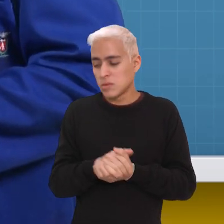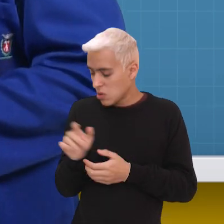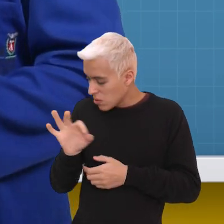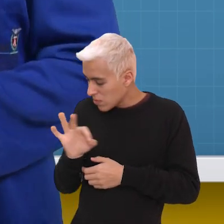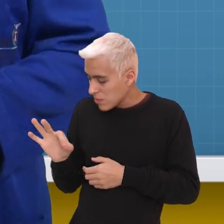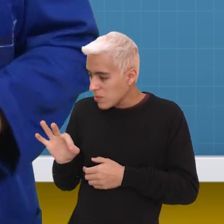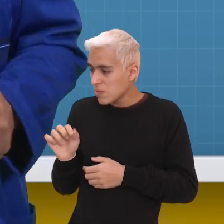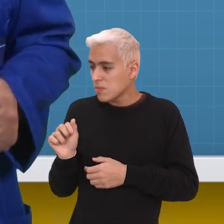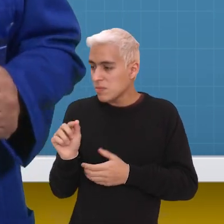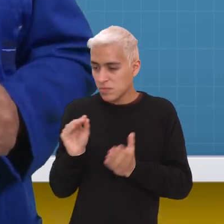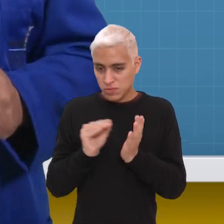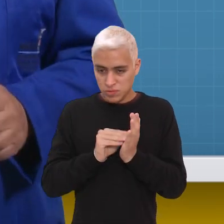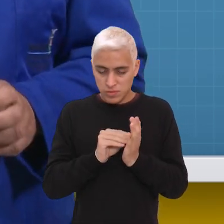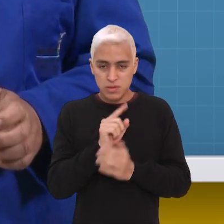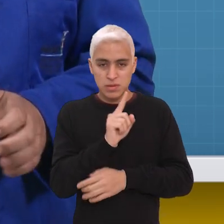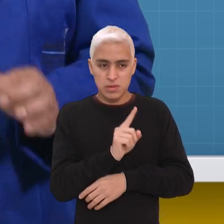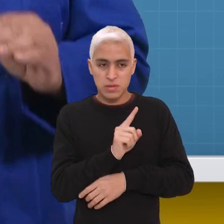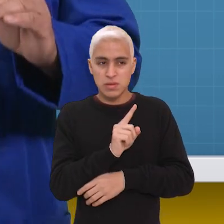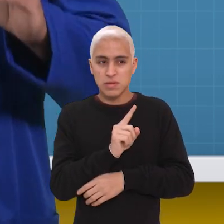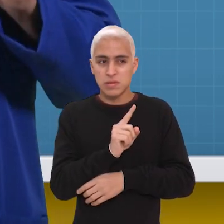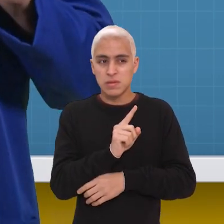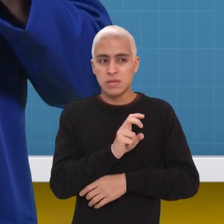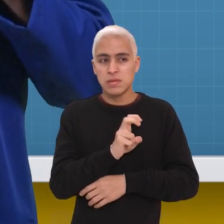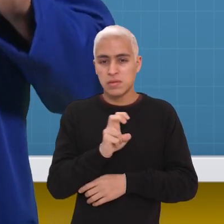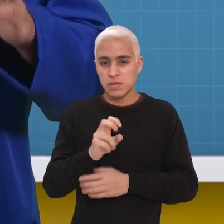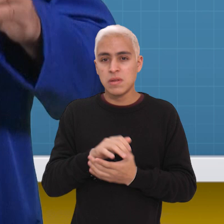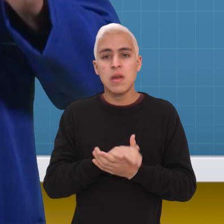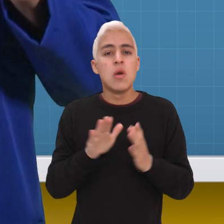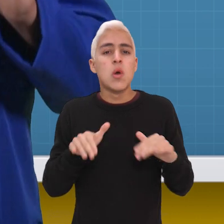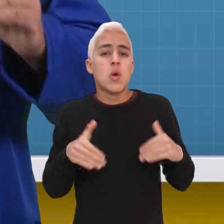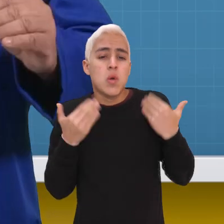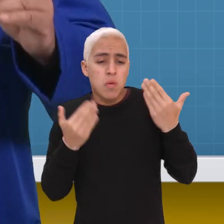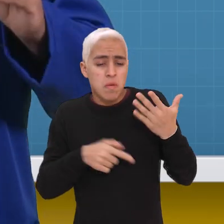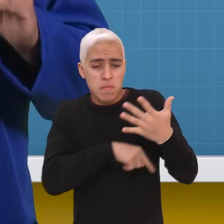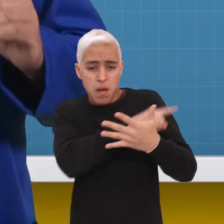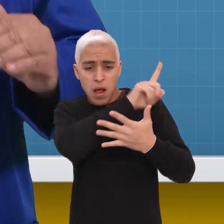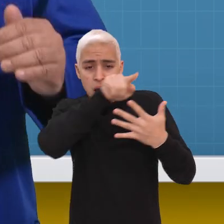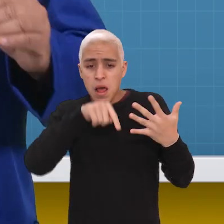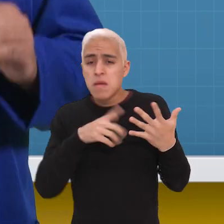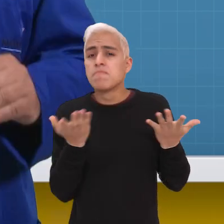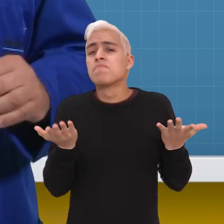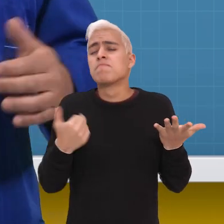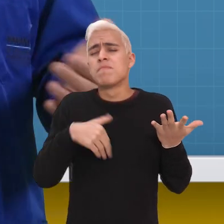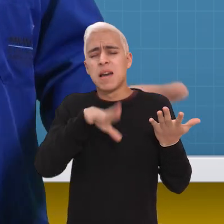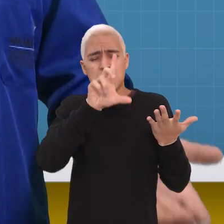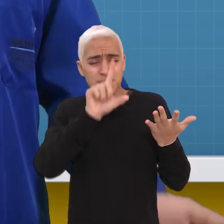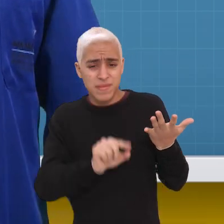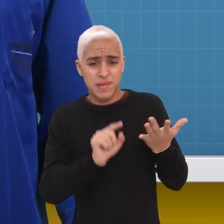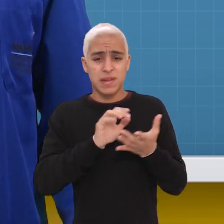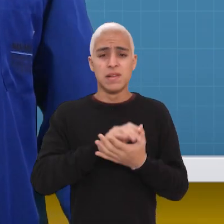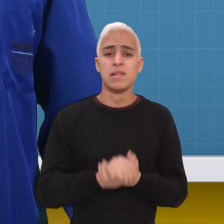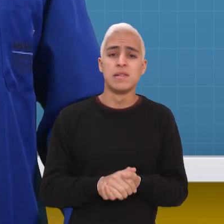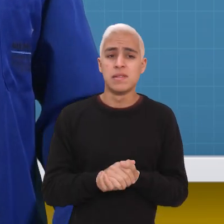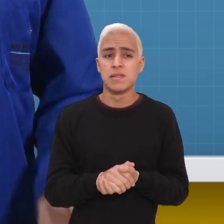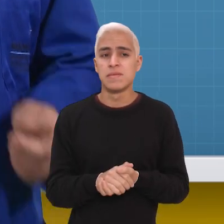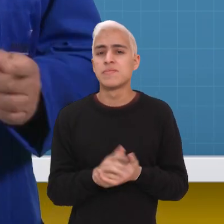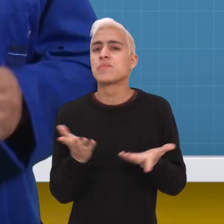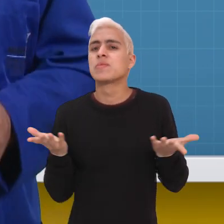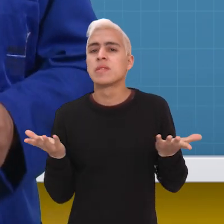Ótimo, senhor juiz. Isso mesmo, 155. Agora vamos ver em qual das composições teria o menor